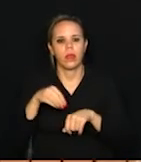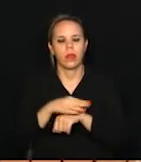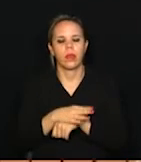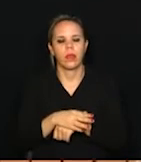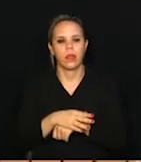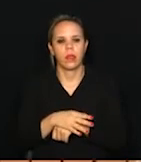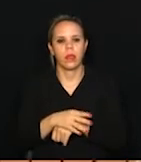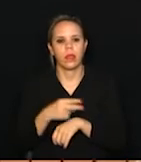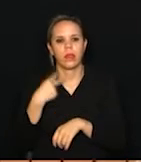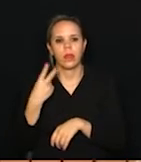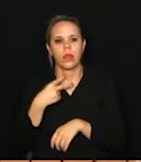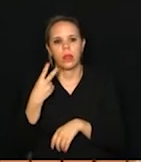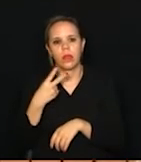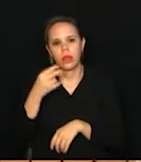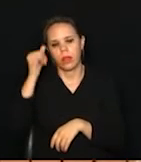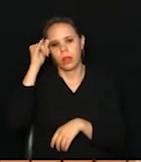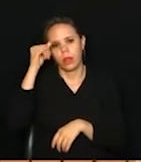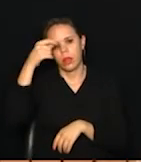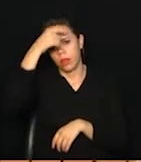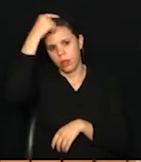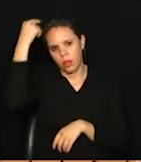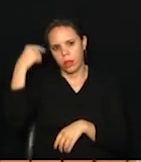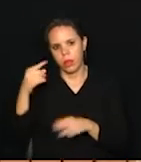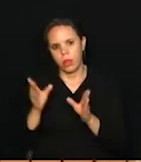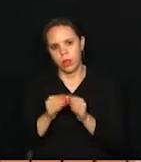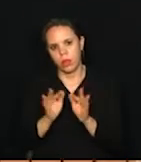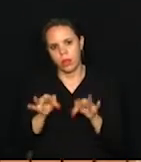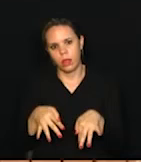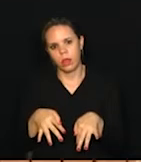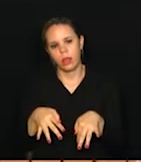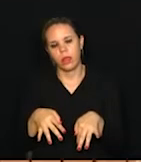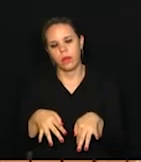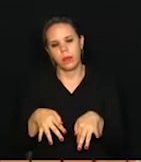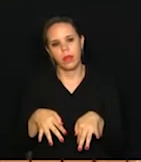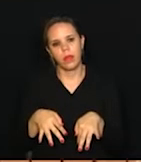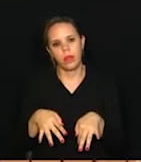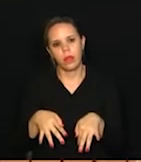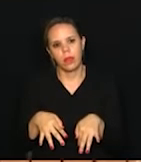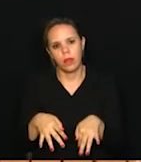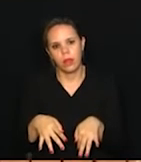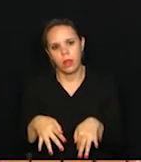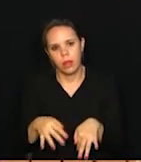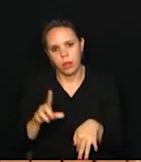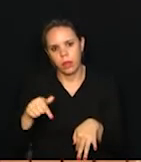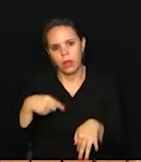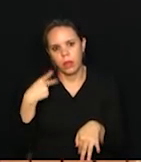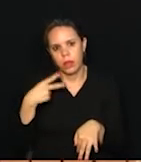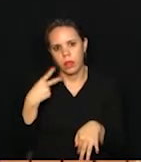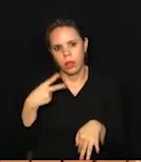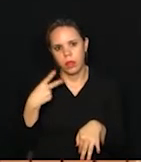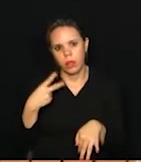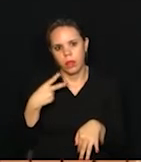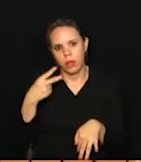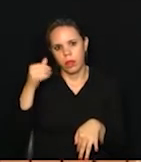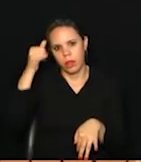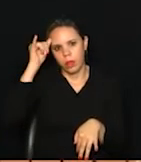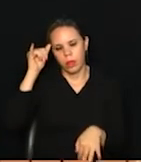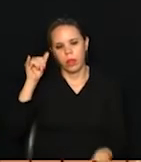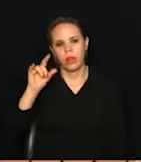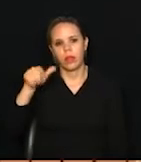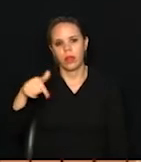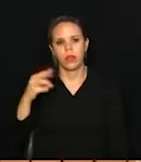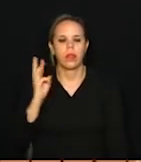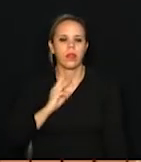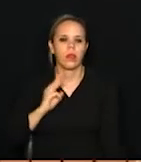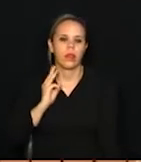a palavra ao vereador Paulo Gaspar para que faça as suas considerações finais. E depois passaremos a palavra ao vereador Paulo Búfalo, ao